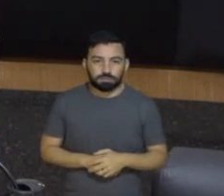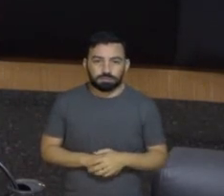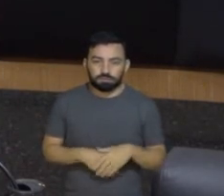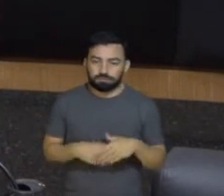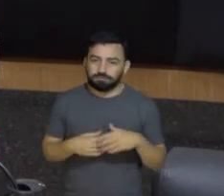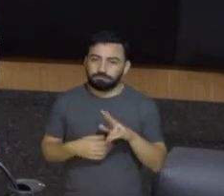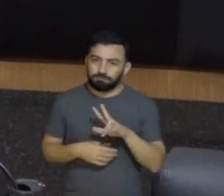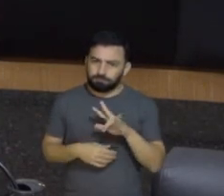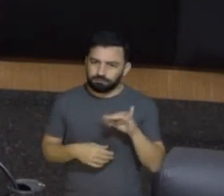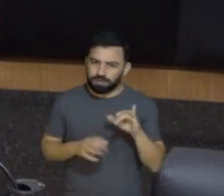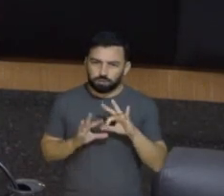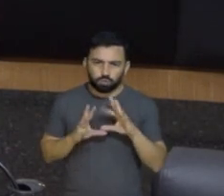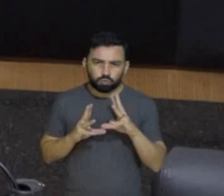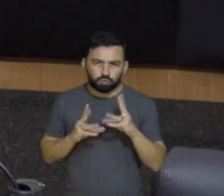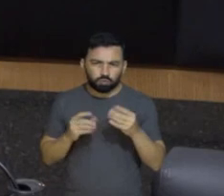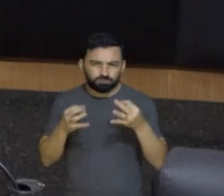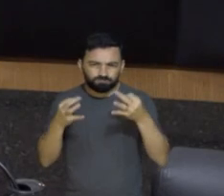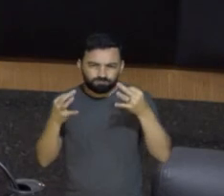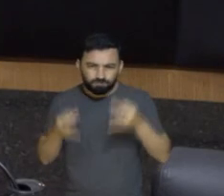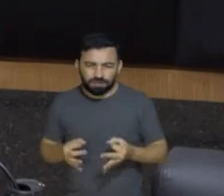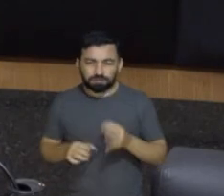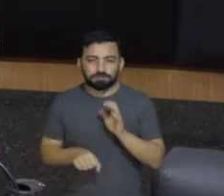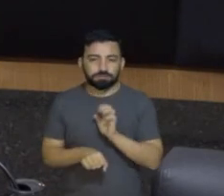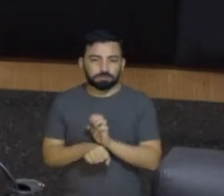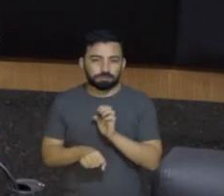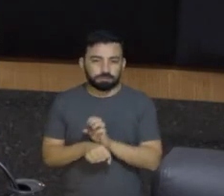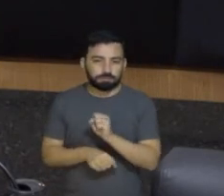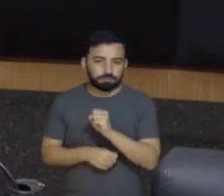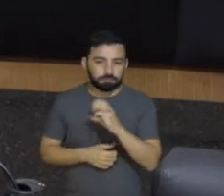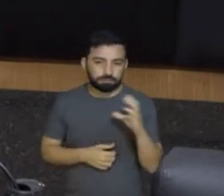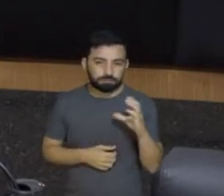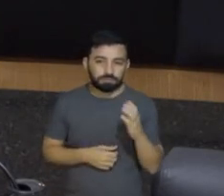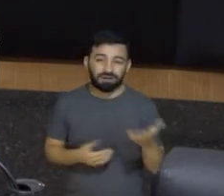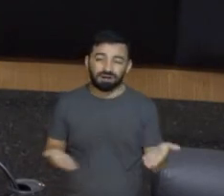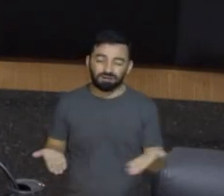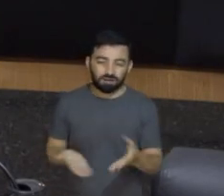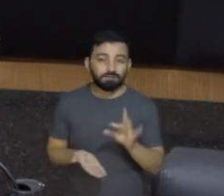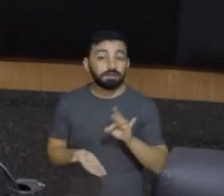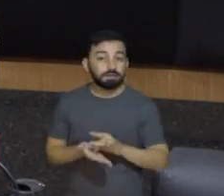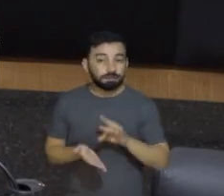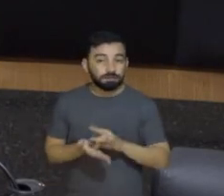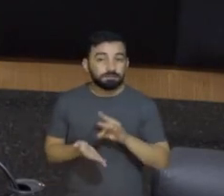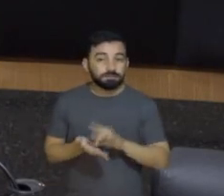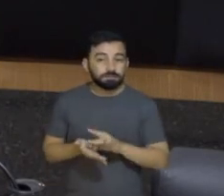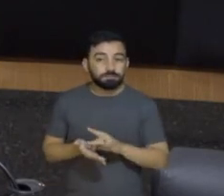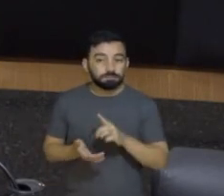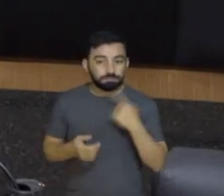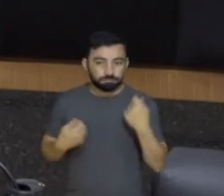a situação em que se encontra o Estado de Santa Catarina. Agora, nós realmente precisamos fazer